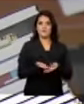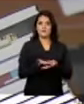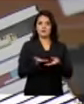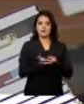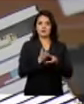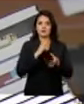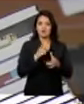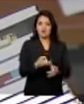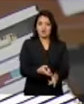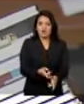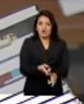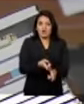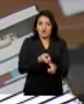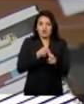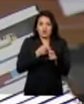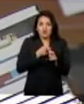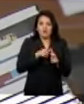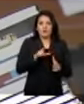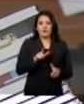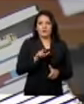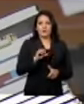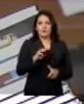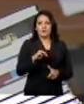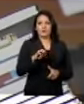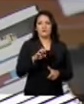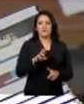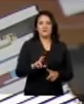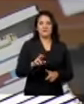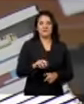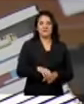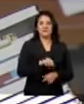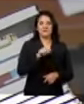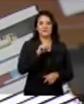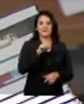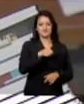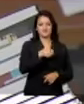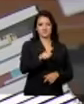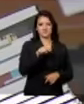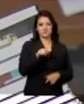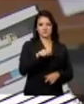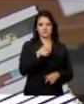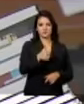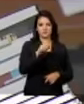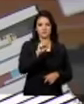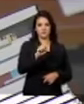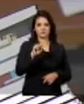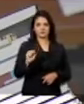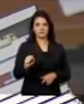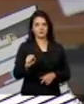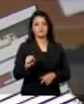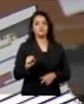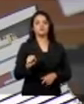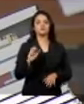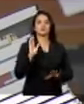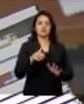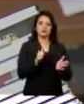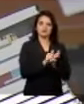suspensão de liminar 1188, ajuizada